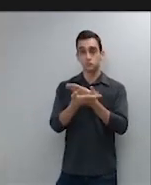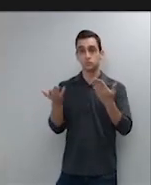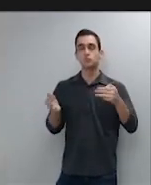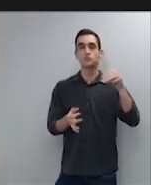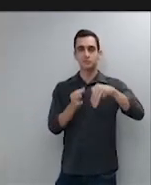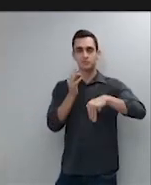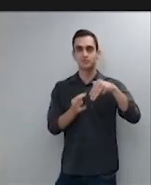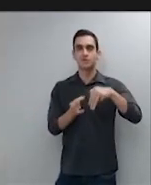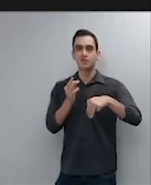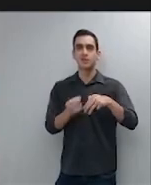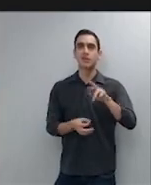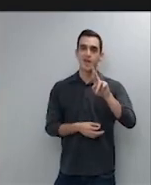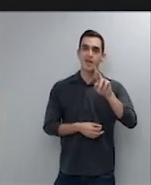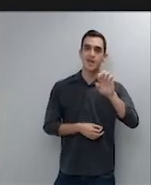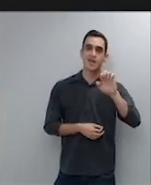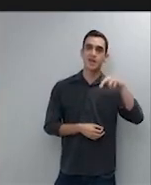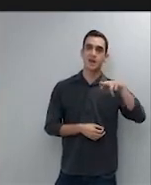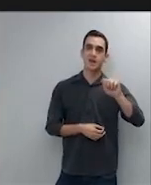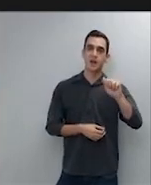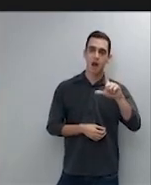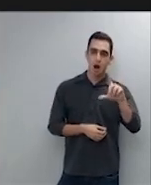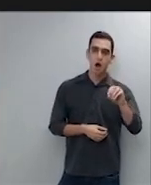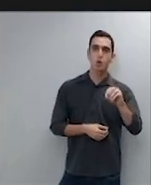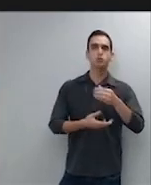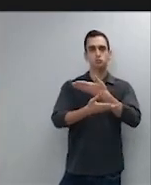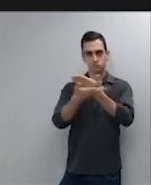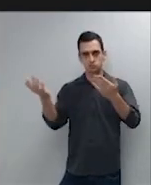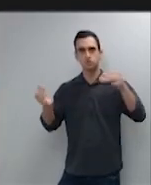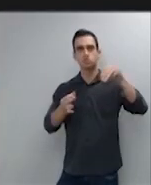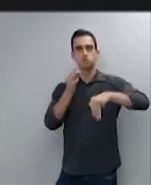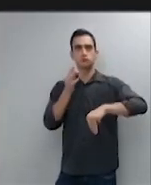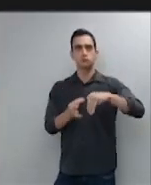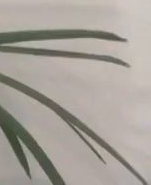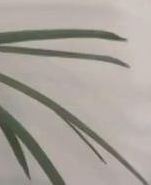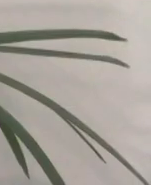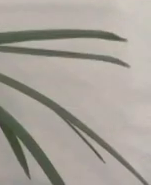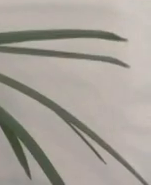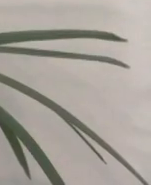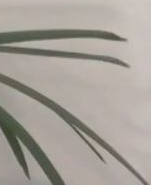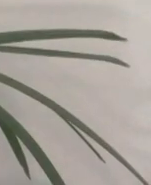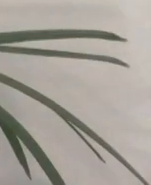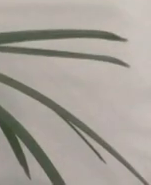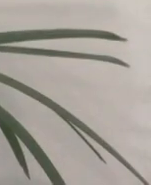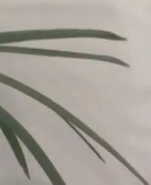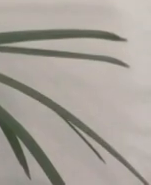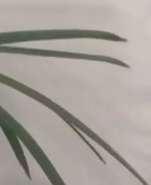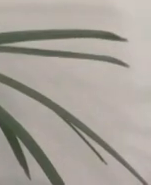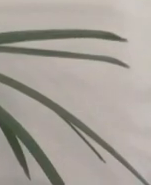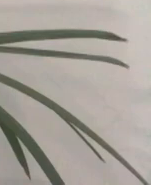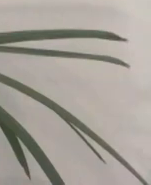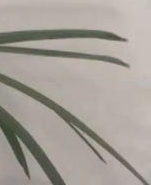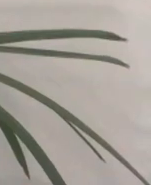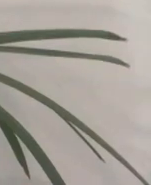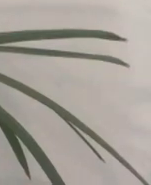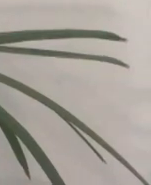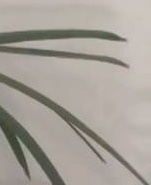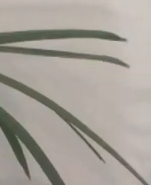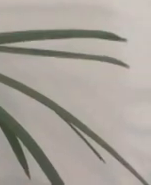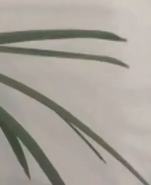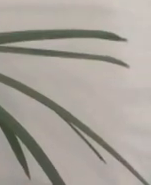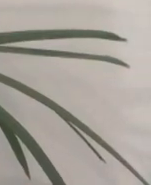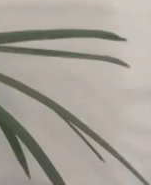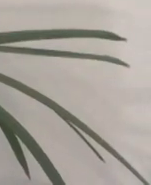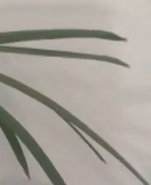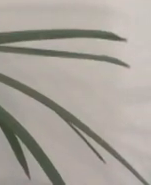Justiça do DF esclareça a respeito de eventual inviabilidade da prova. Arruda e José Geraldo Maciel foram denunciados em